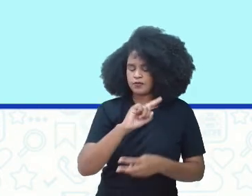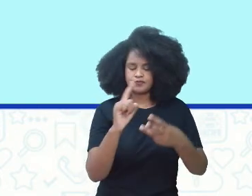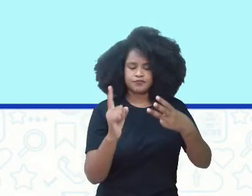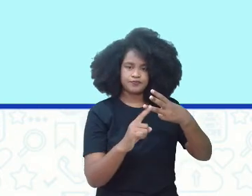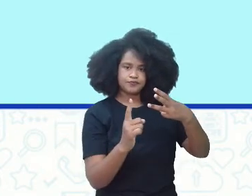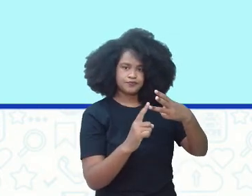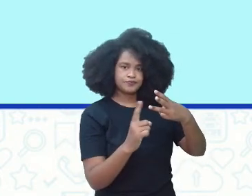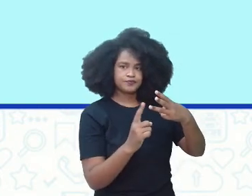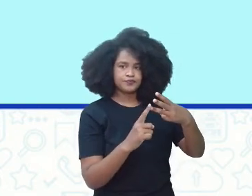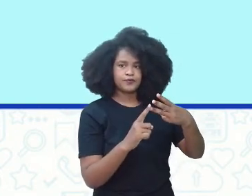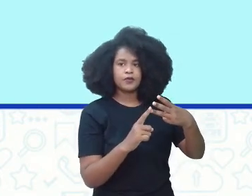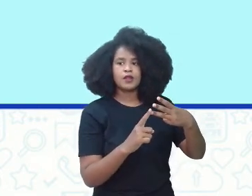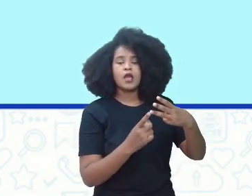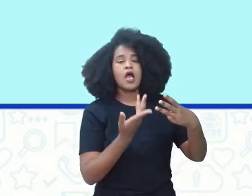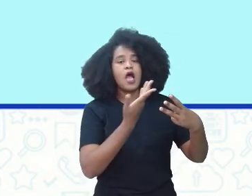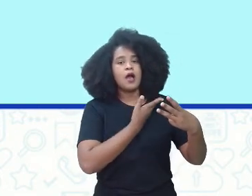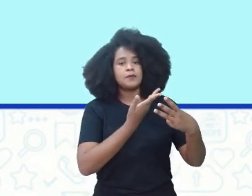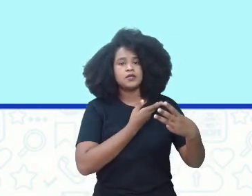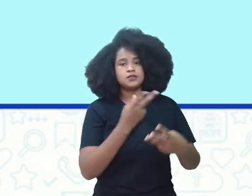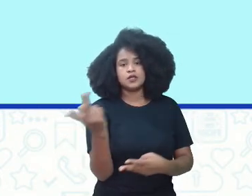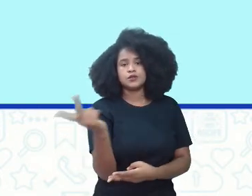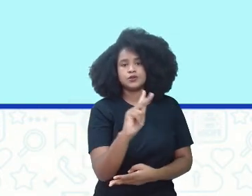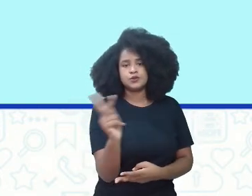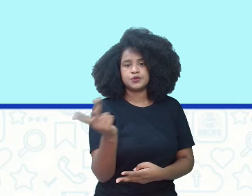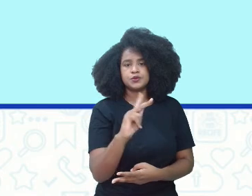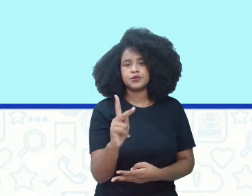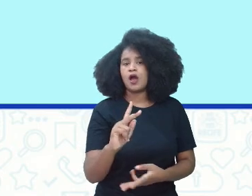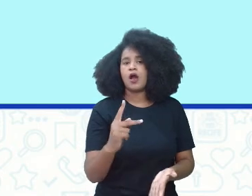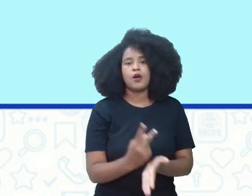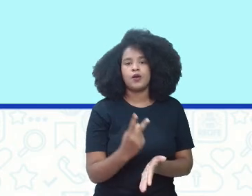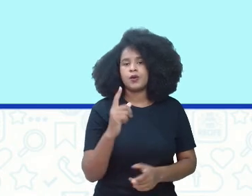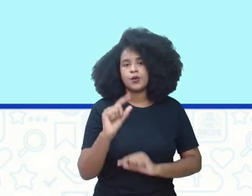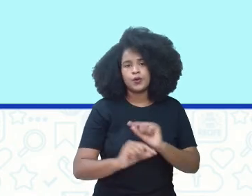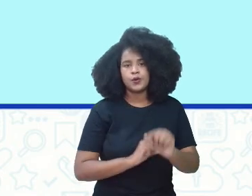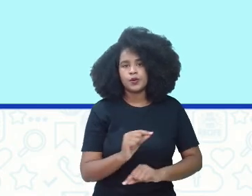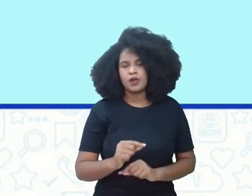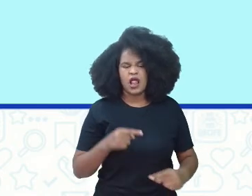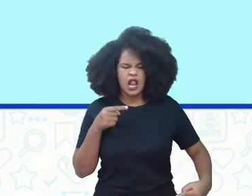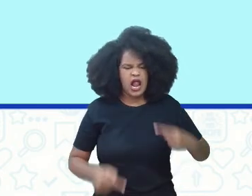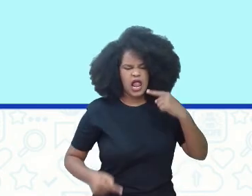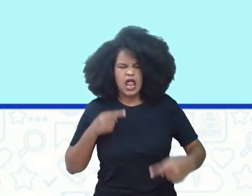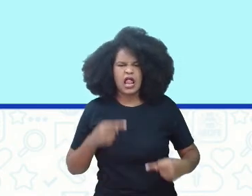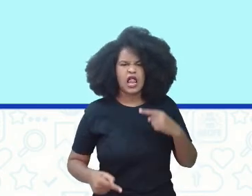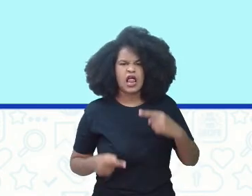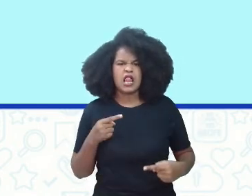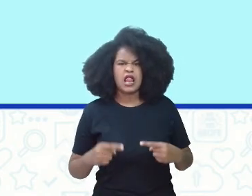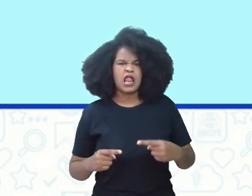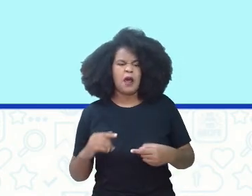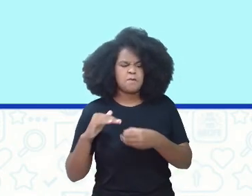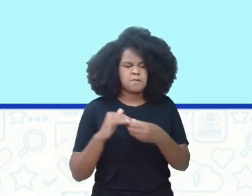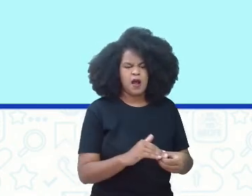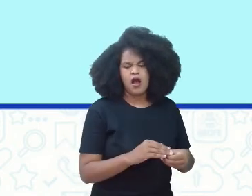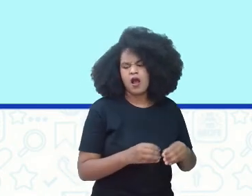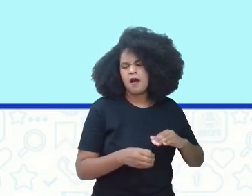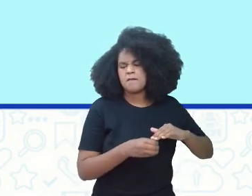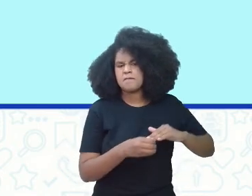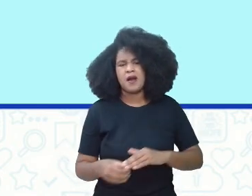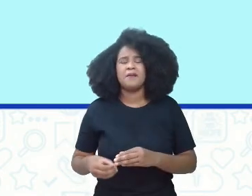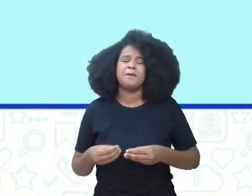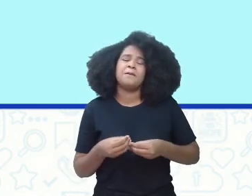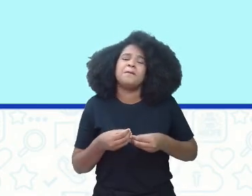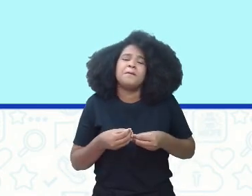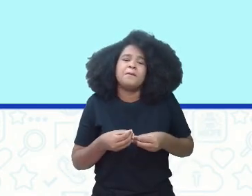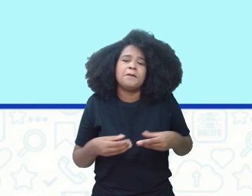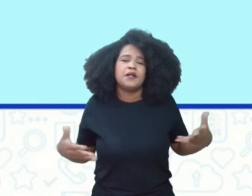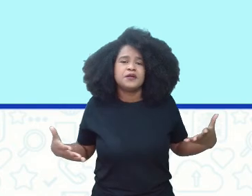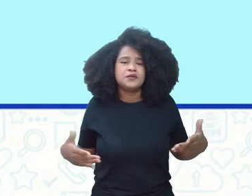terceiro, a amizade dele se transformou em quê? Em algo competitivo, mas nocivo, prejudicial